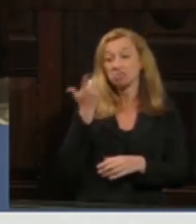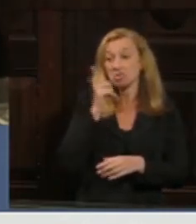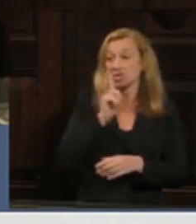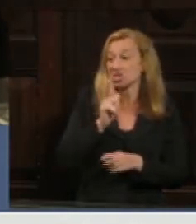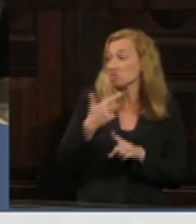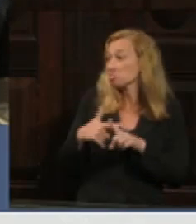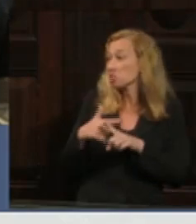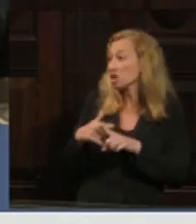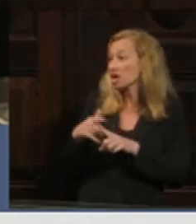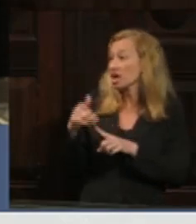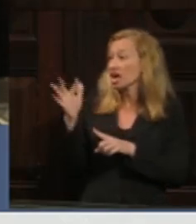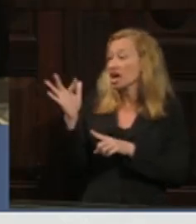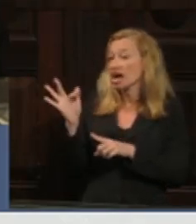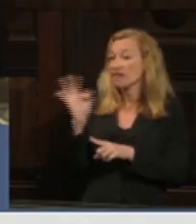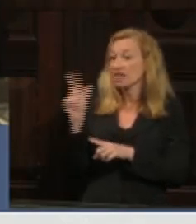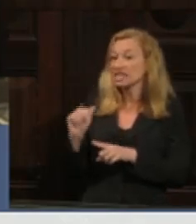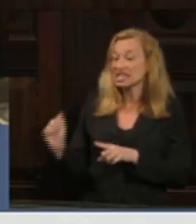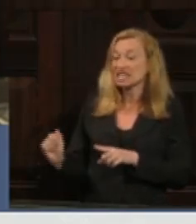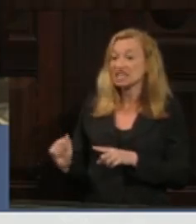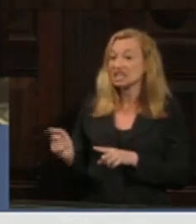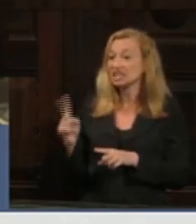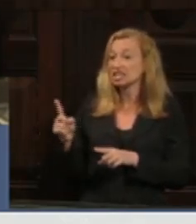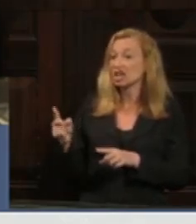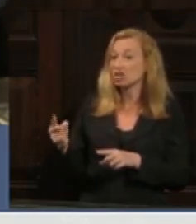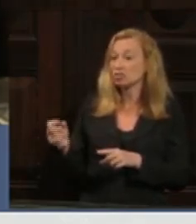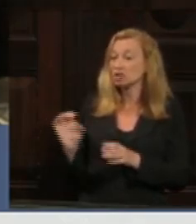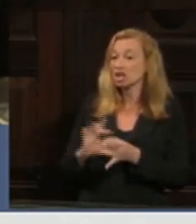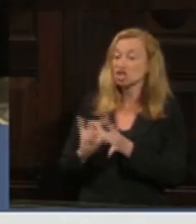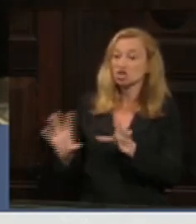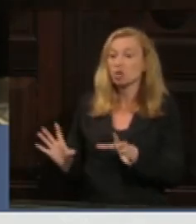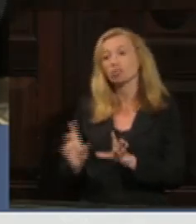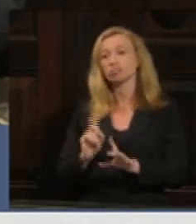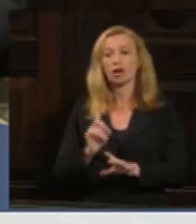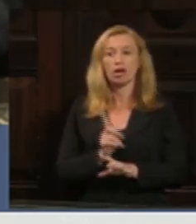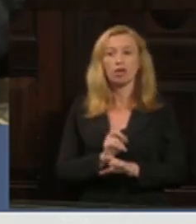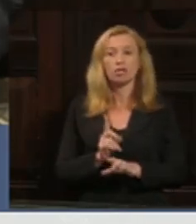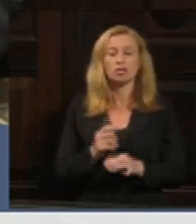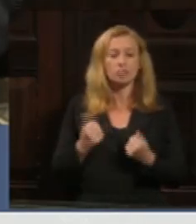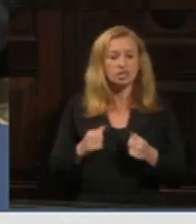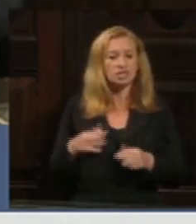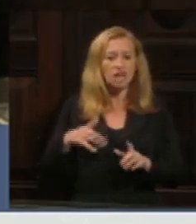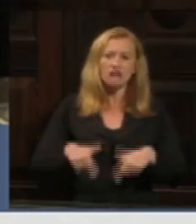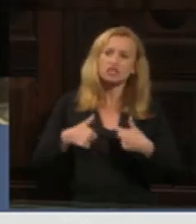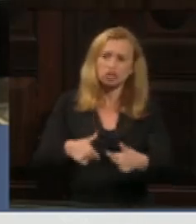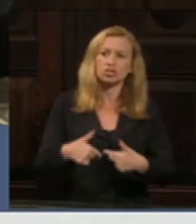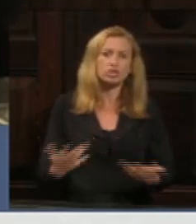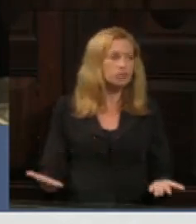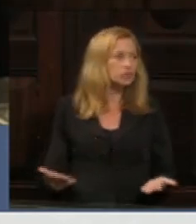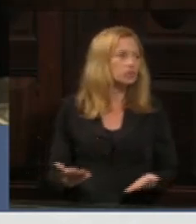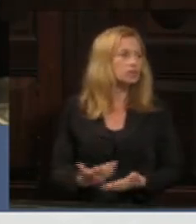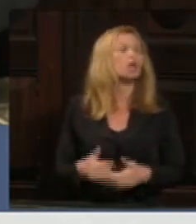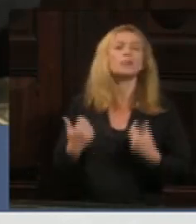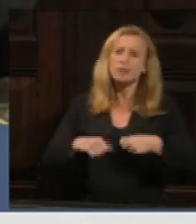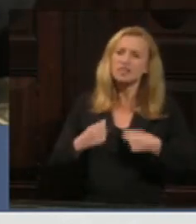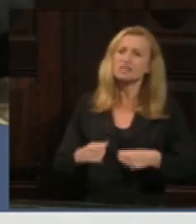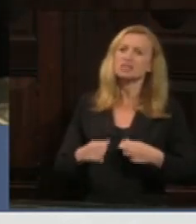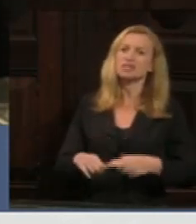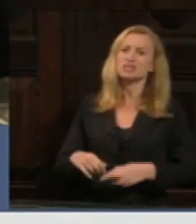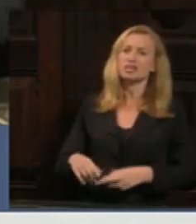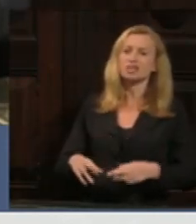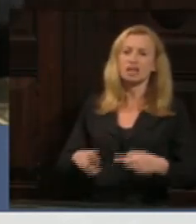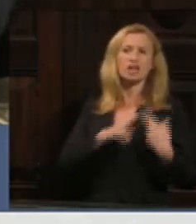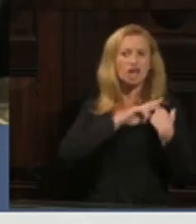autorizou. Mas que negócio é esse? O dinheiro não é vinculado à educação? No final das contas, não tem que cumprir 25% da educação? O secretário de Educação tem que ter autoridade